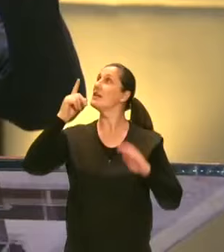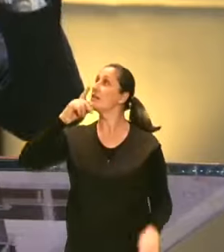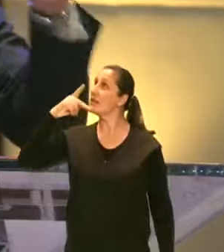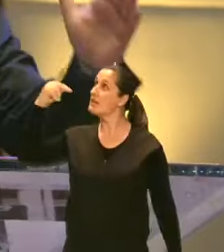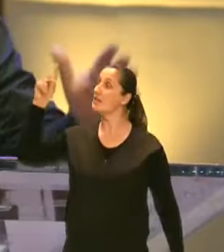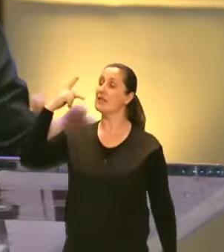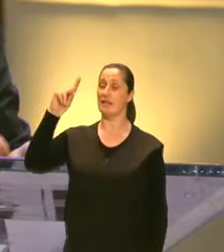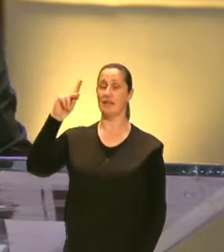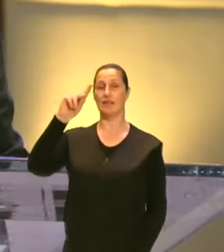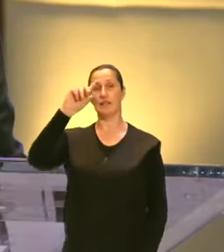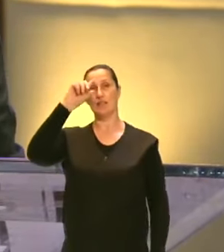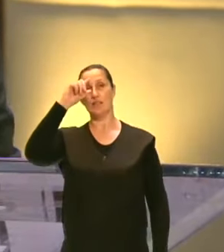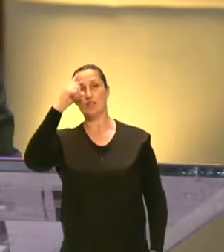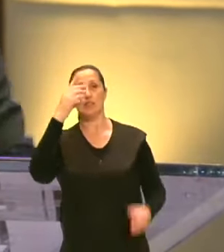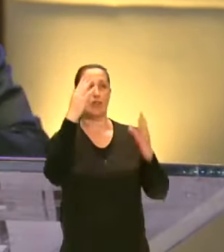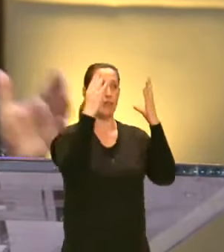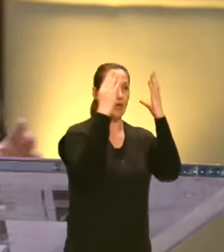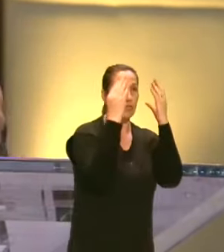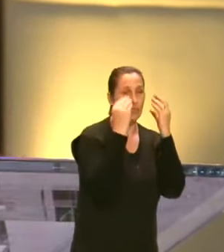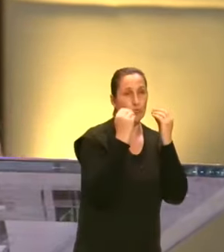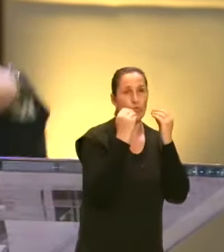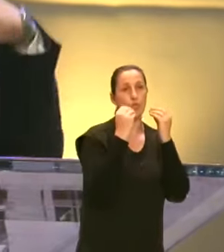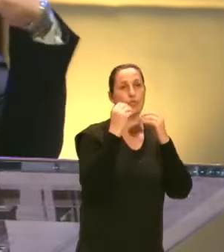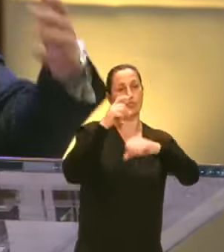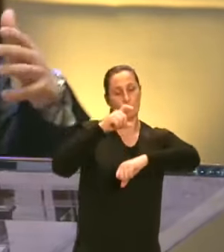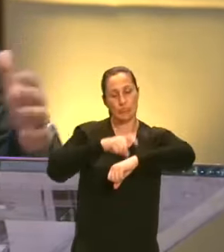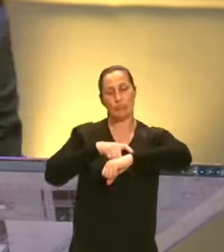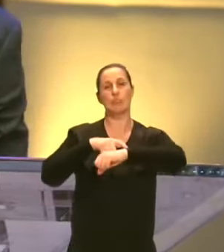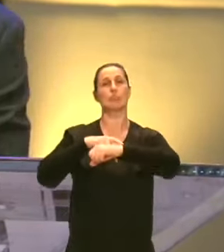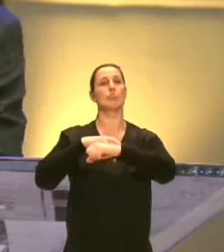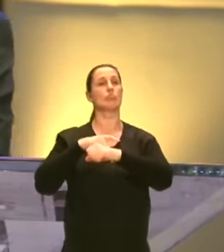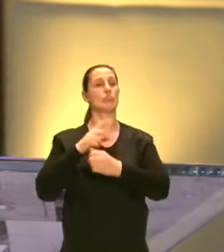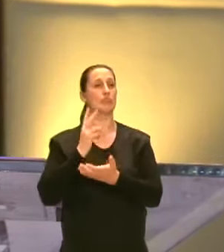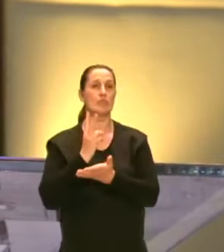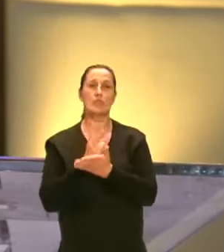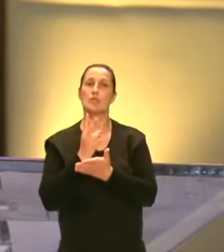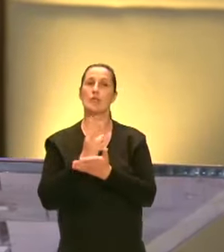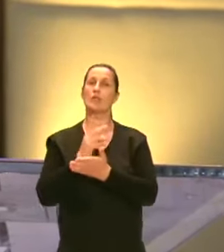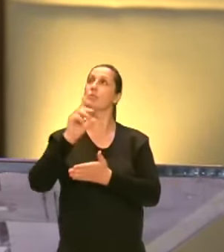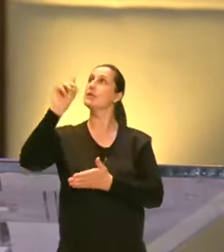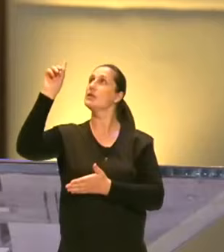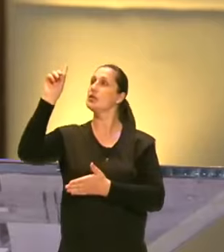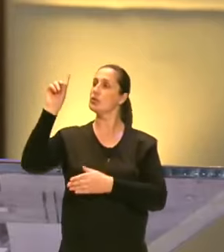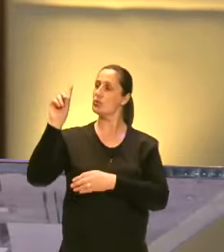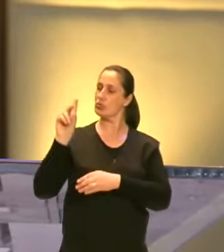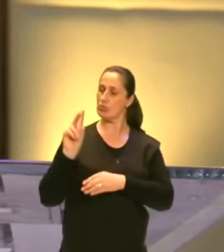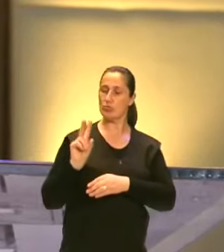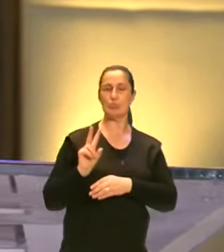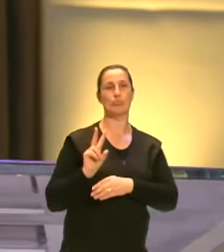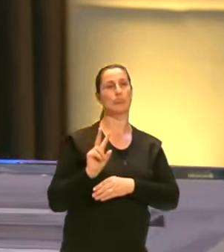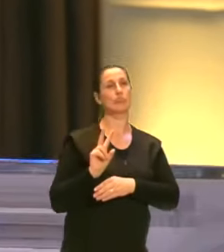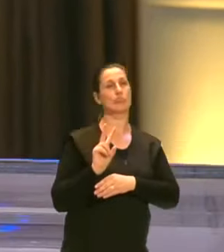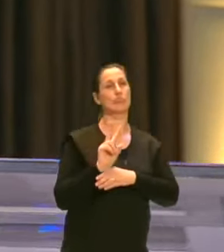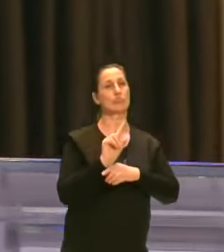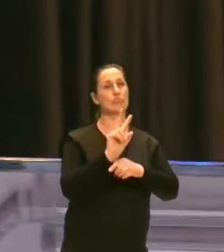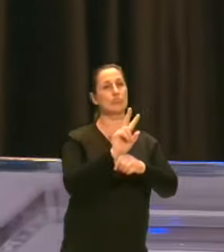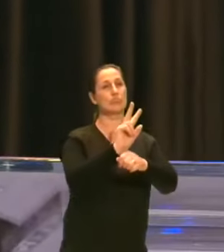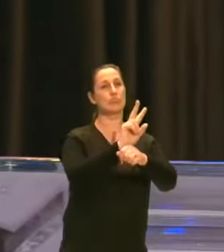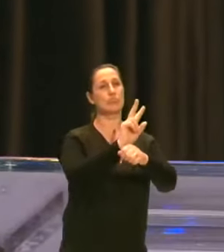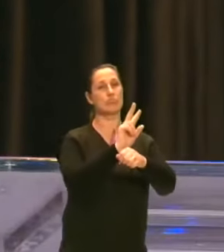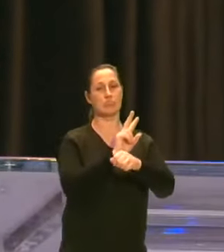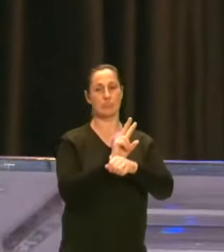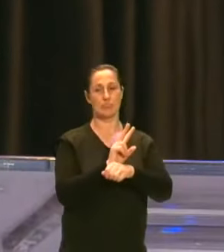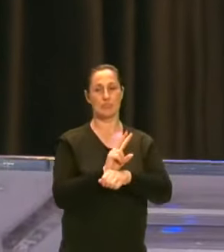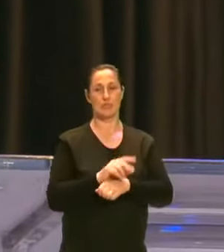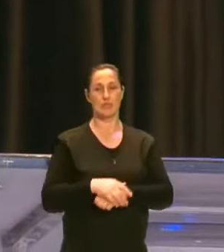de dia ou de noite, o tempo todo o Senhor nos acompanha como uma sombra. A gente não consegue fugir, a sombra está